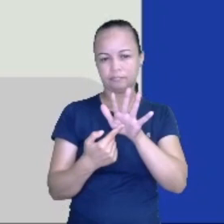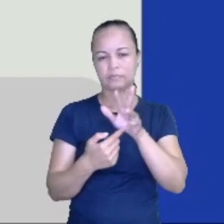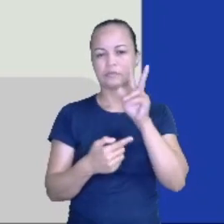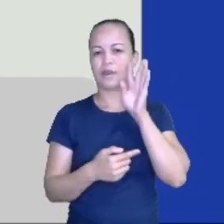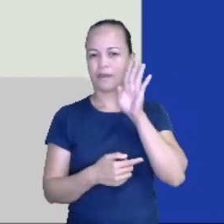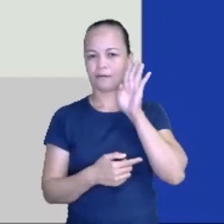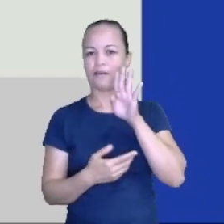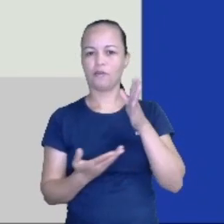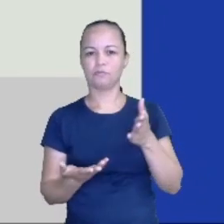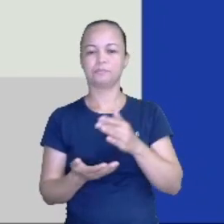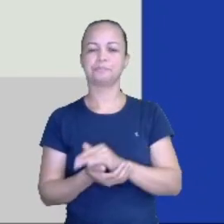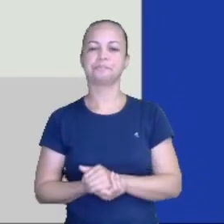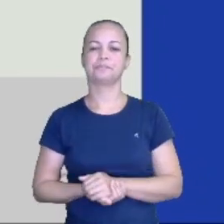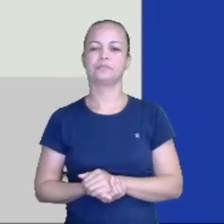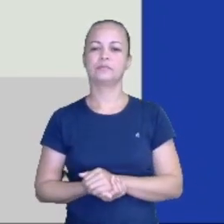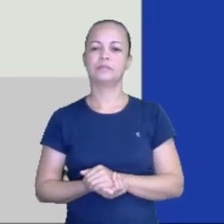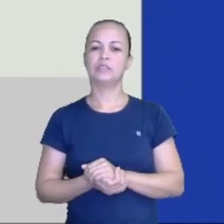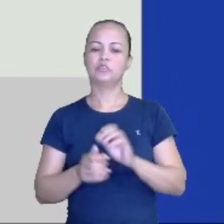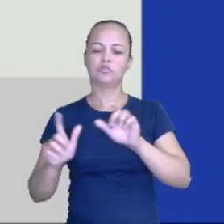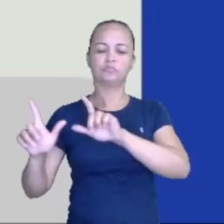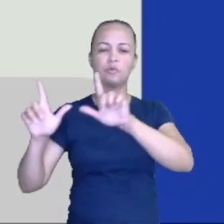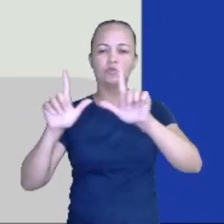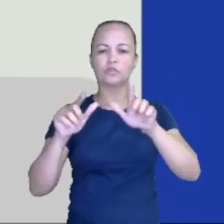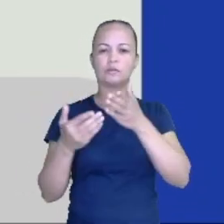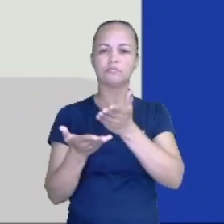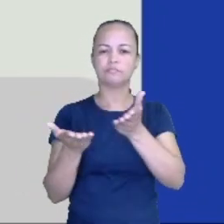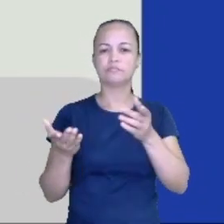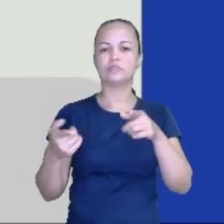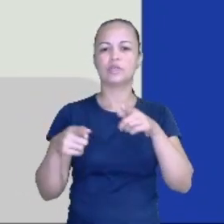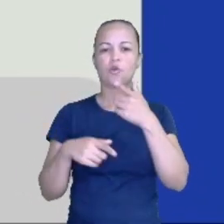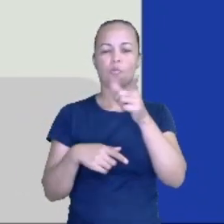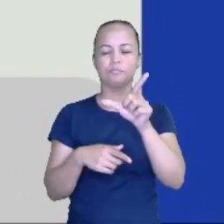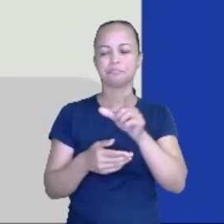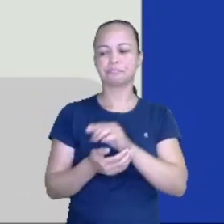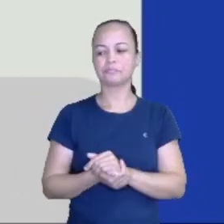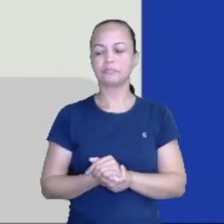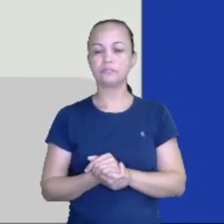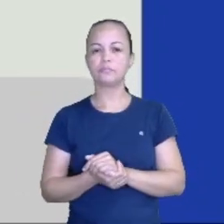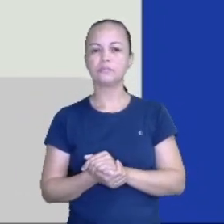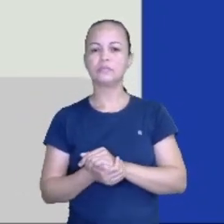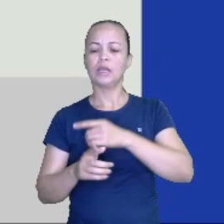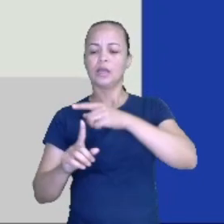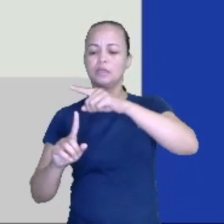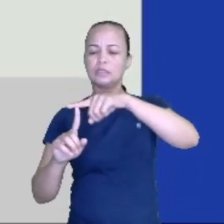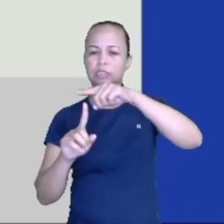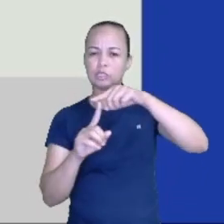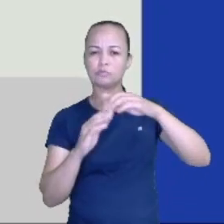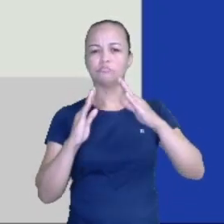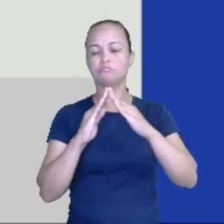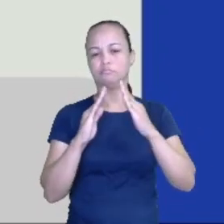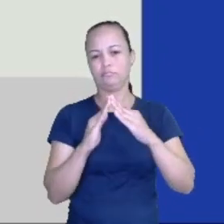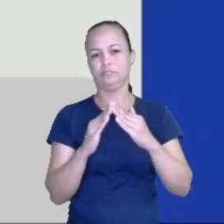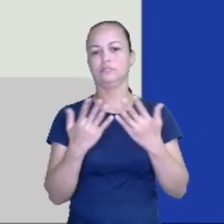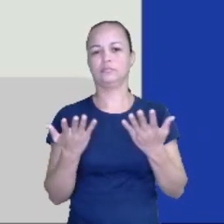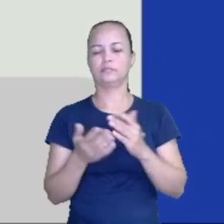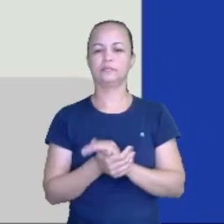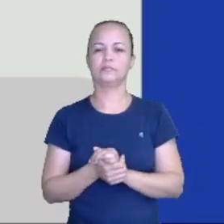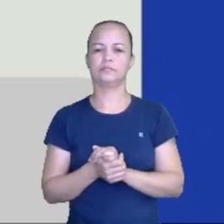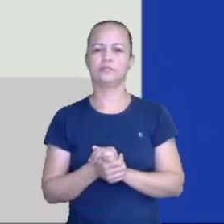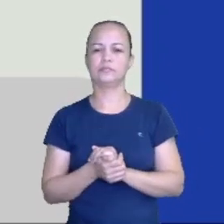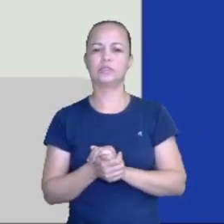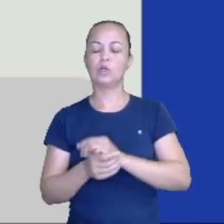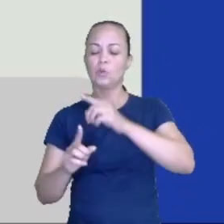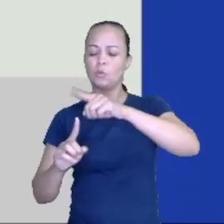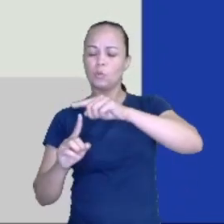Legal, né? Deixa eu passar para mostrar outra coisa aqui para vocês. Tipos de moradia. Preste atenção comigo. Os tipos